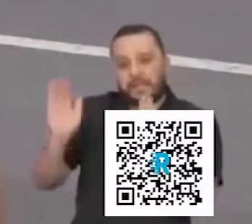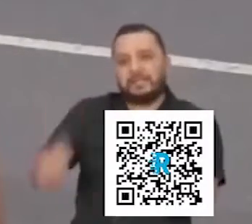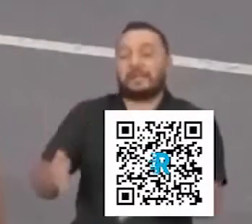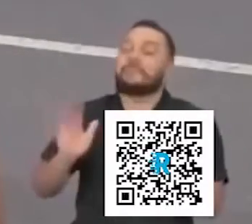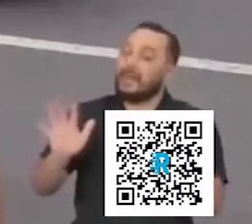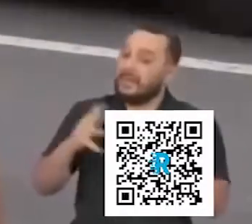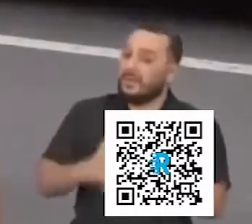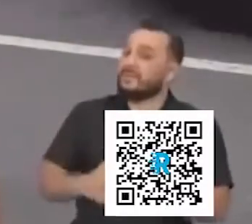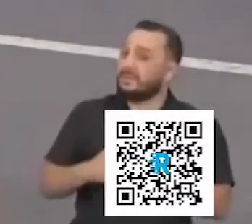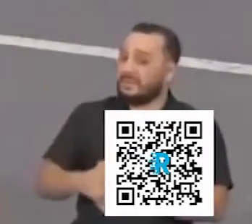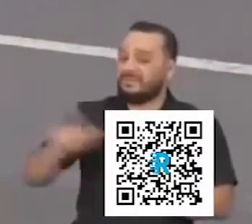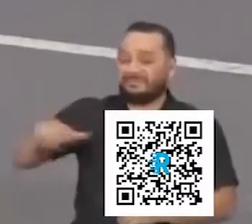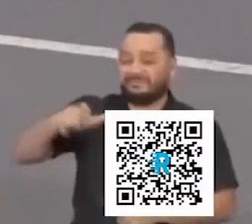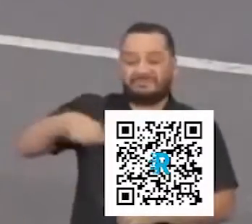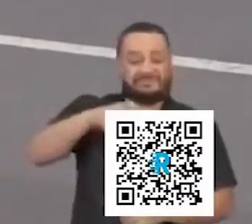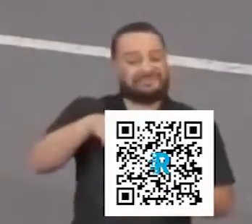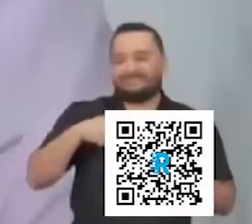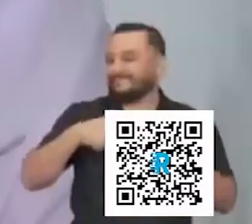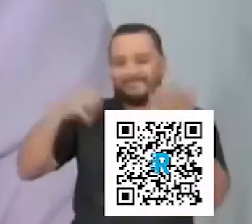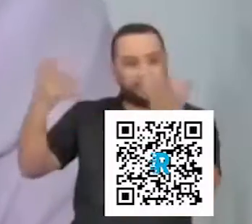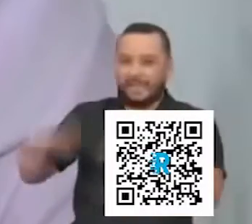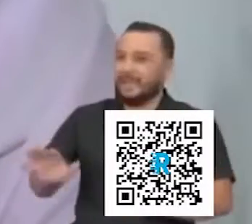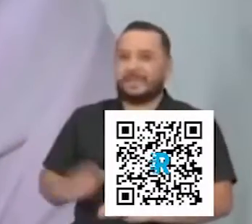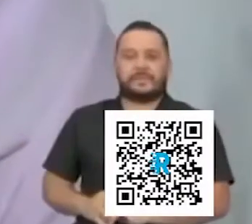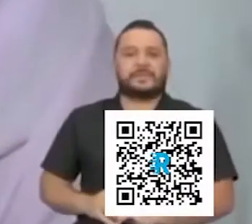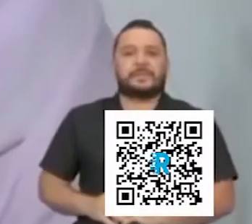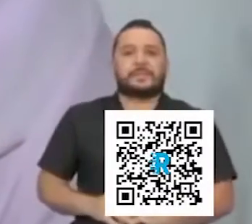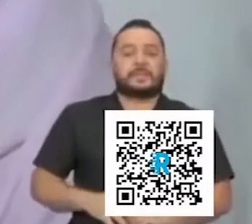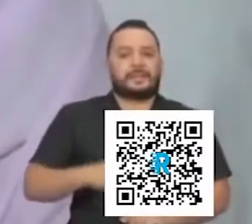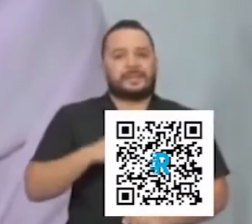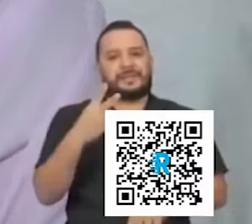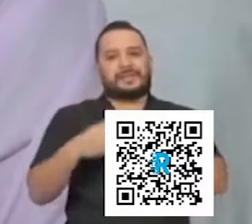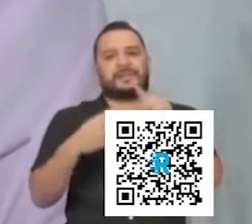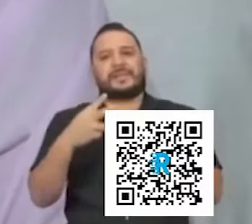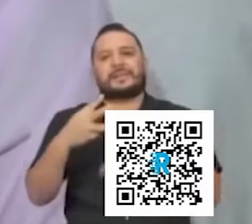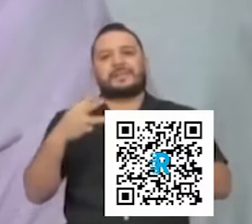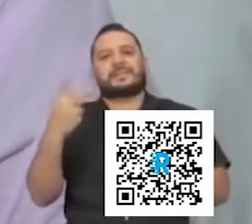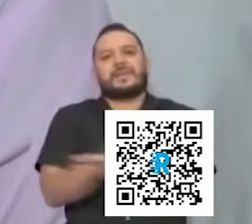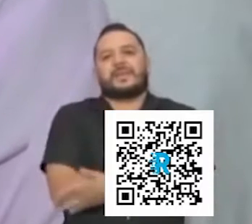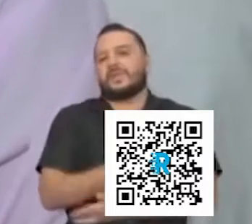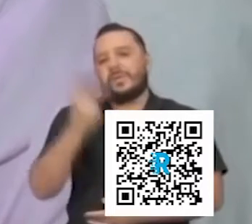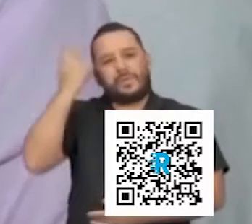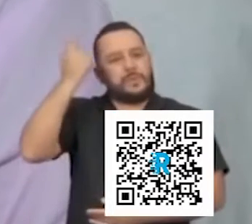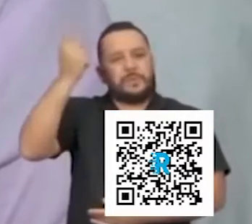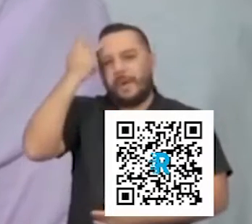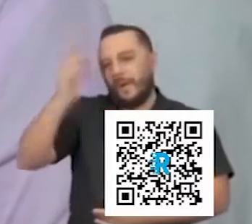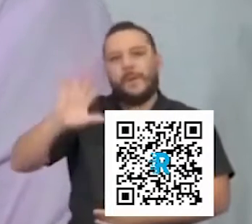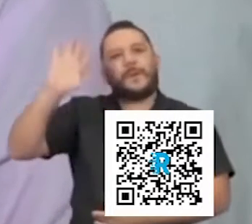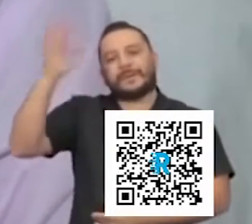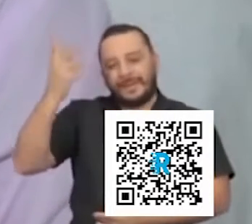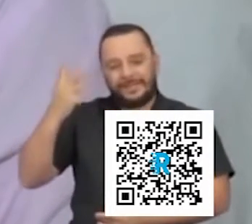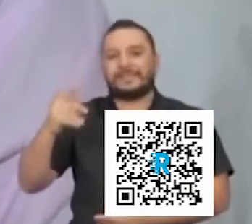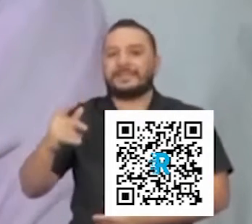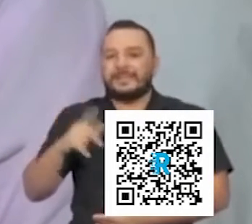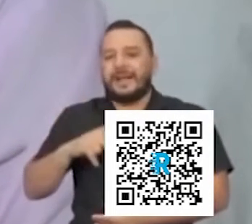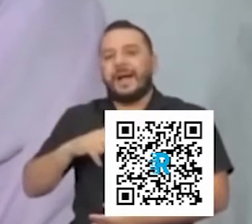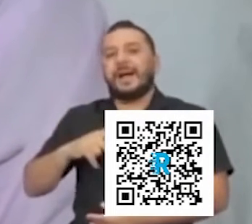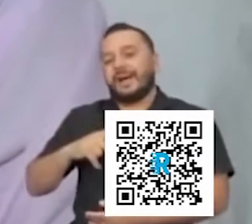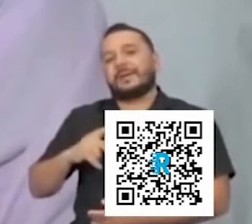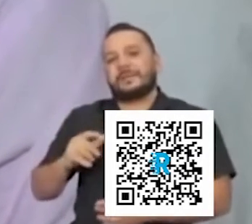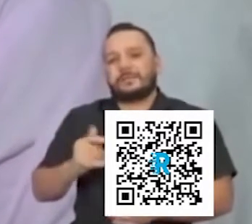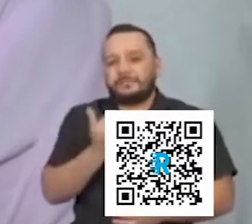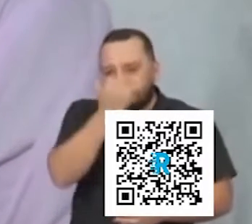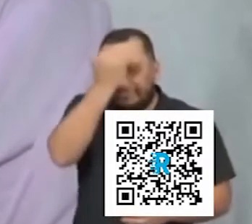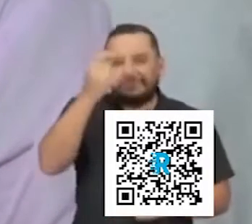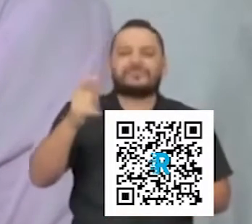bem complicado. Cartão de crédito eu não quero mais. Tem 3 erros clássicos que comprometem, ajudam a nos endividar no